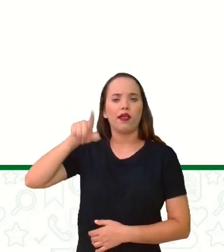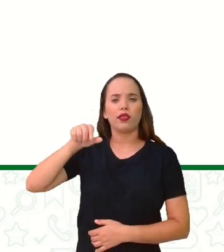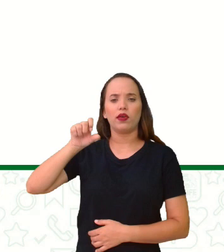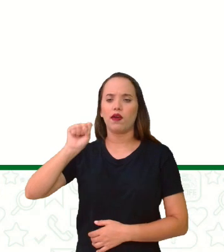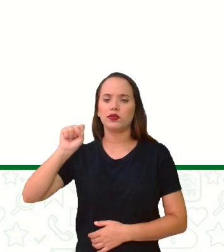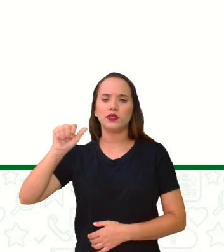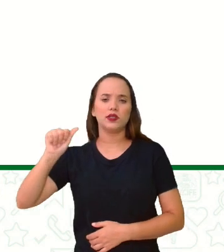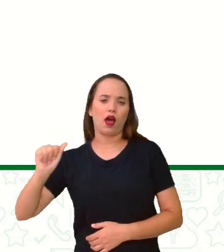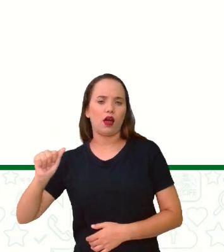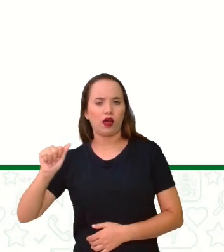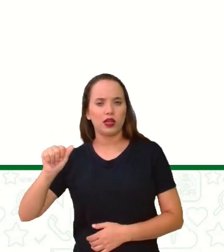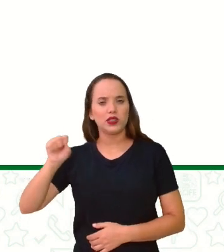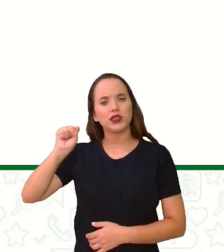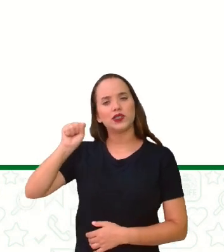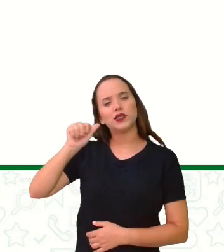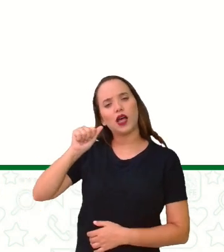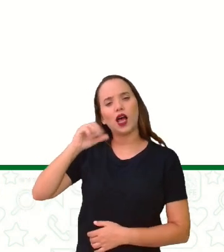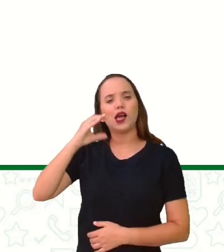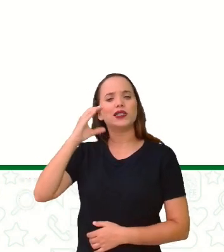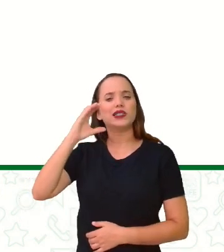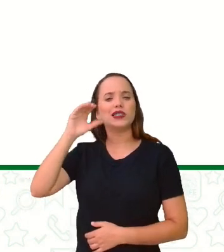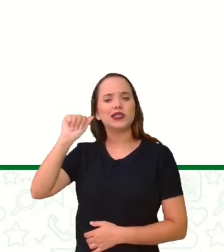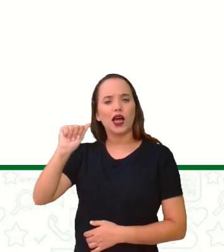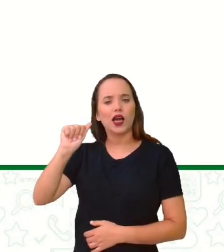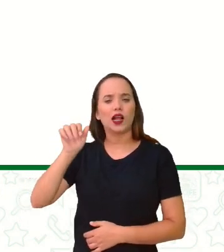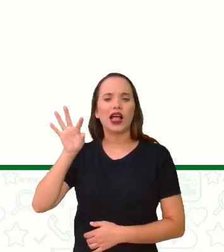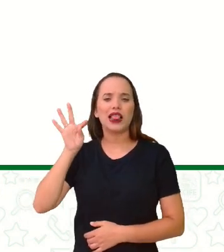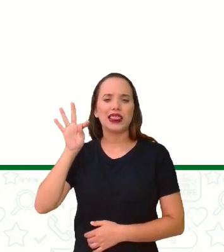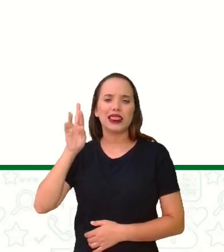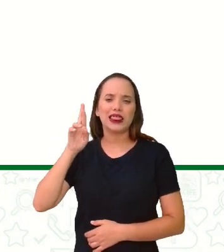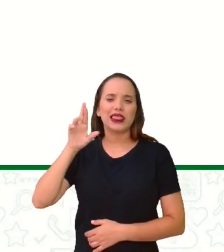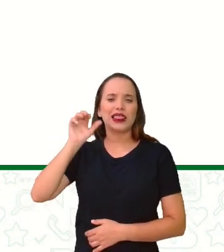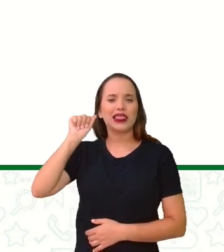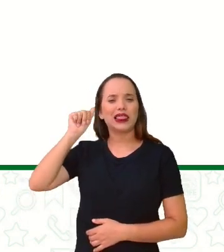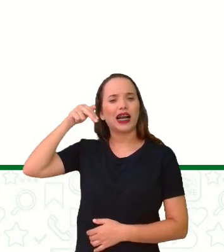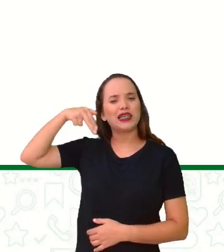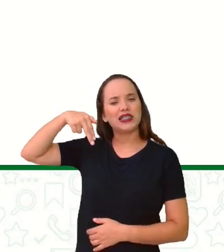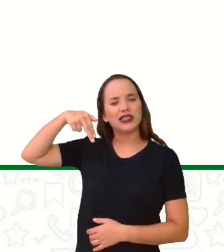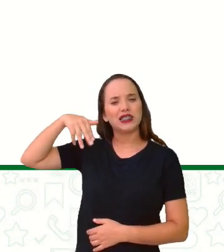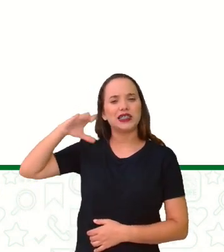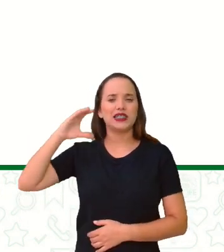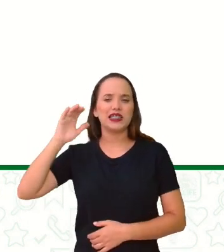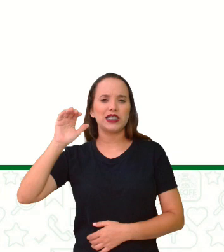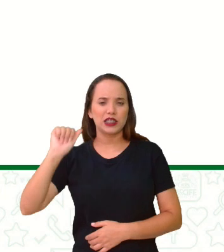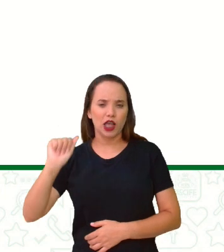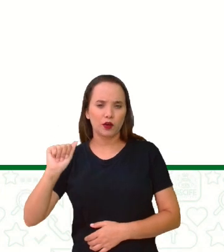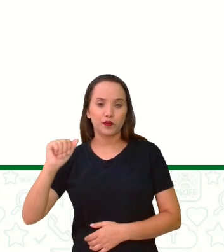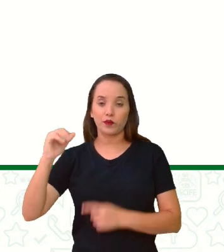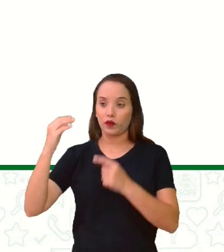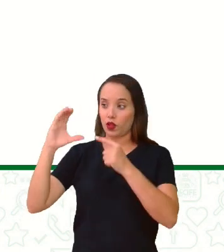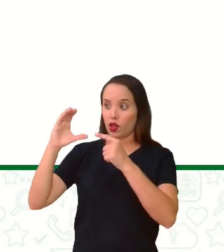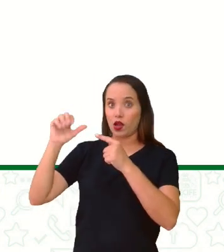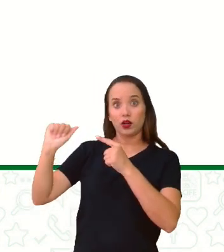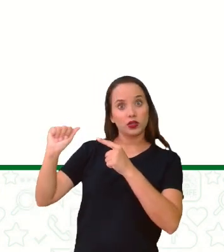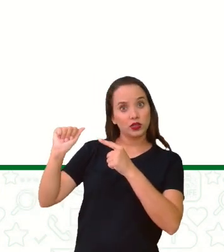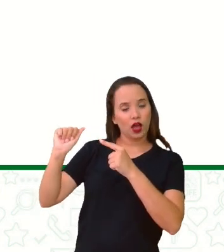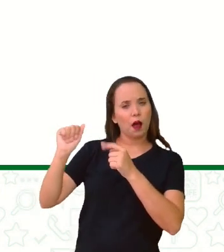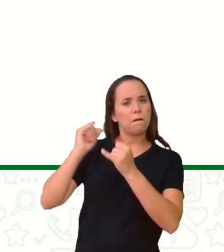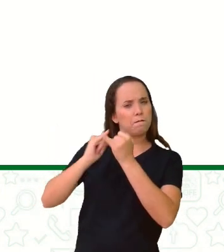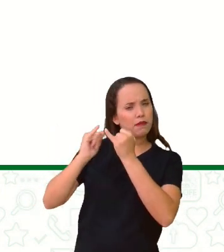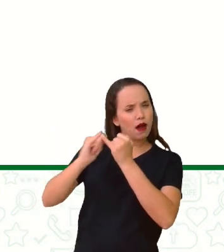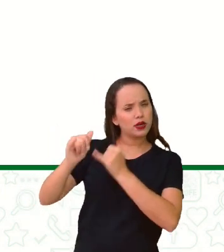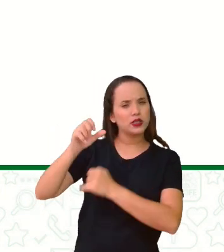O som, professor, é como se fosse um S quando eu falo trança. Ele soa como